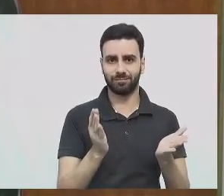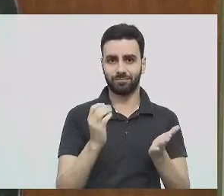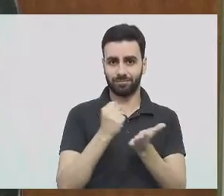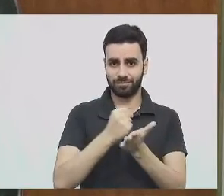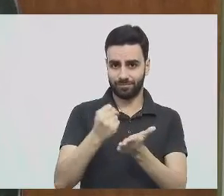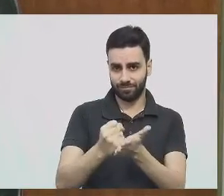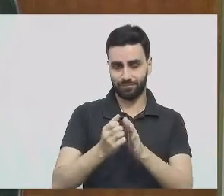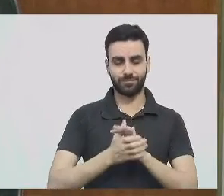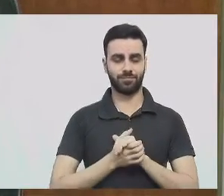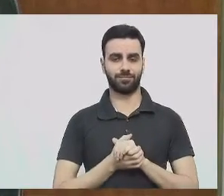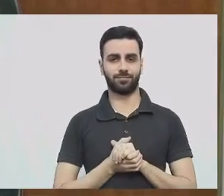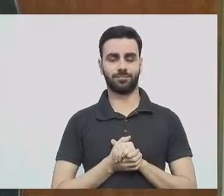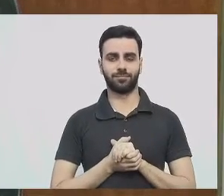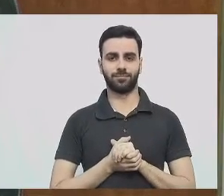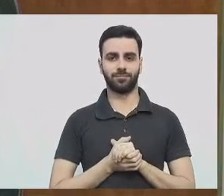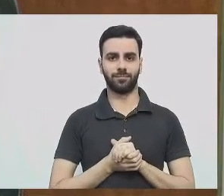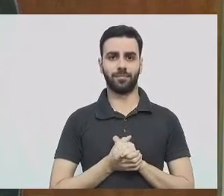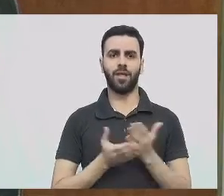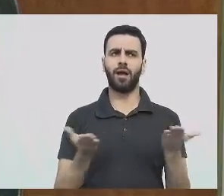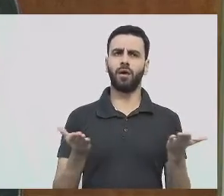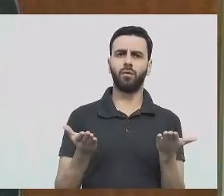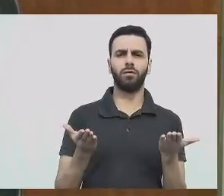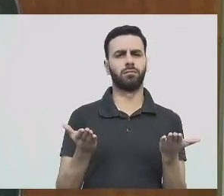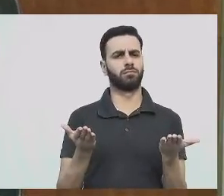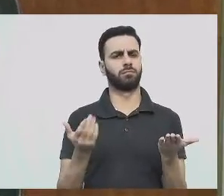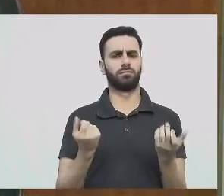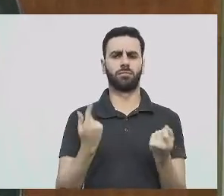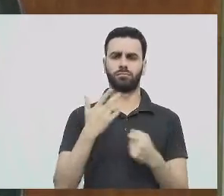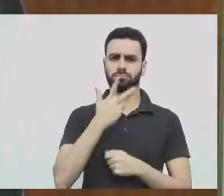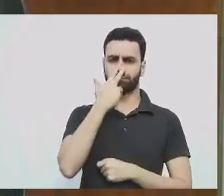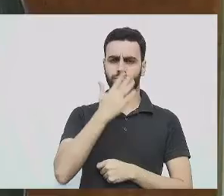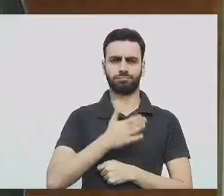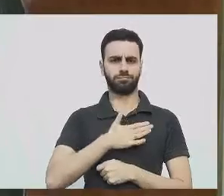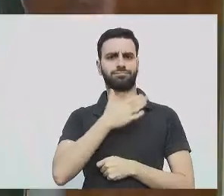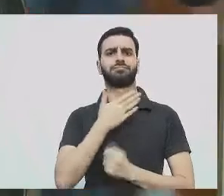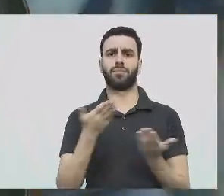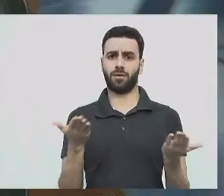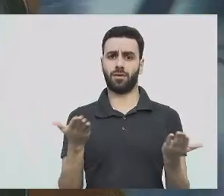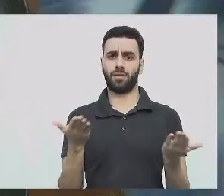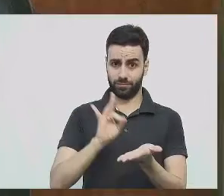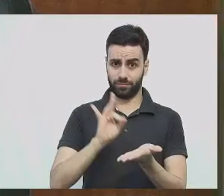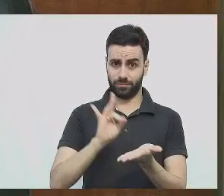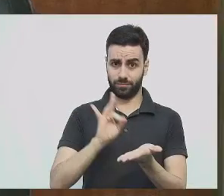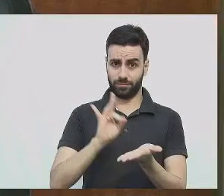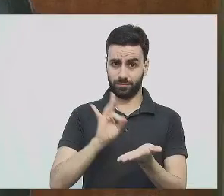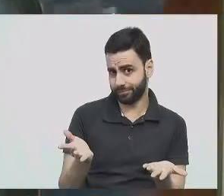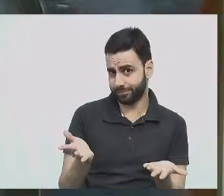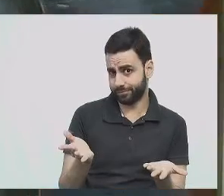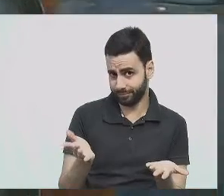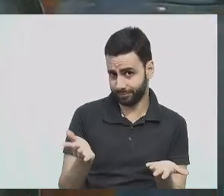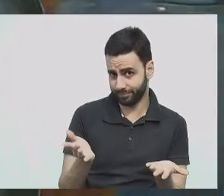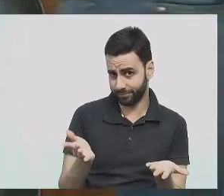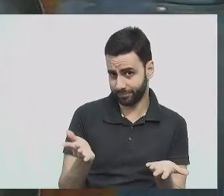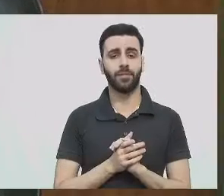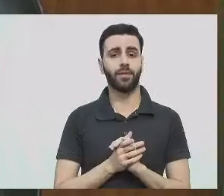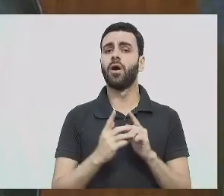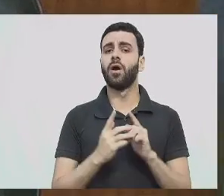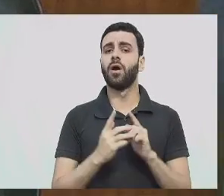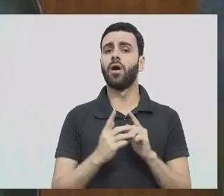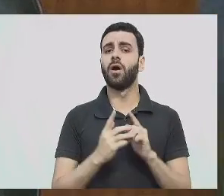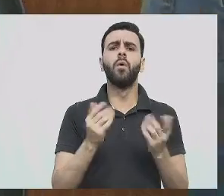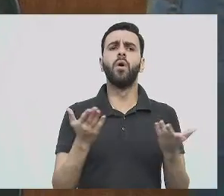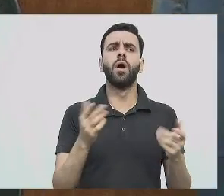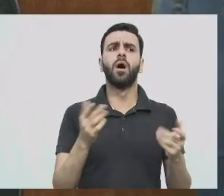empresa. Fico aqui até assustado, para não falar outra coisa, por que que a